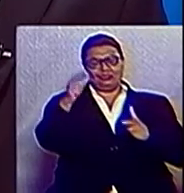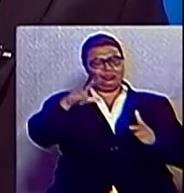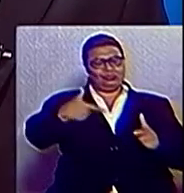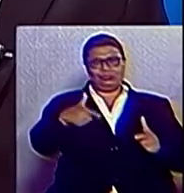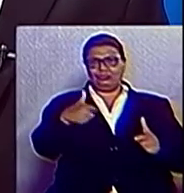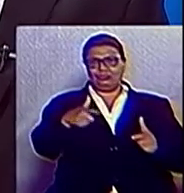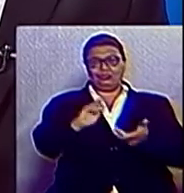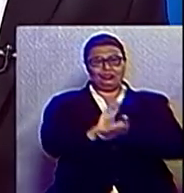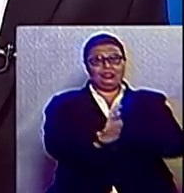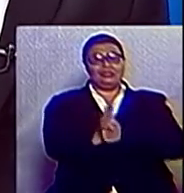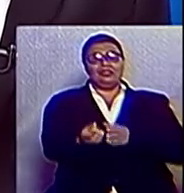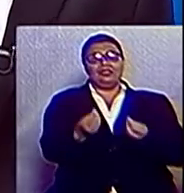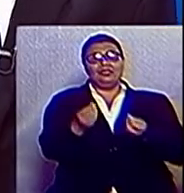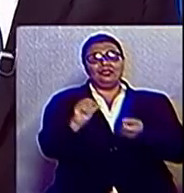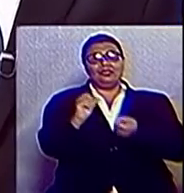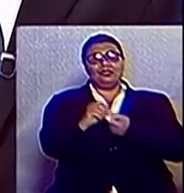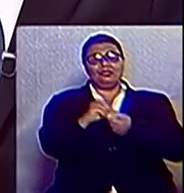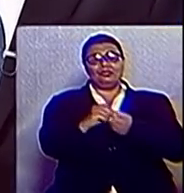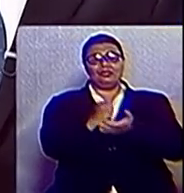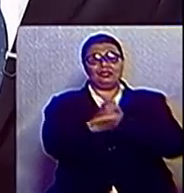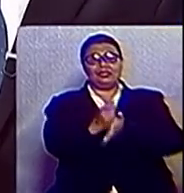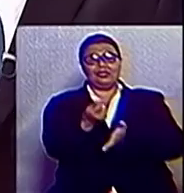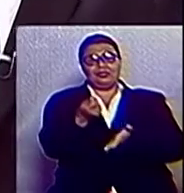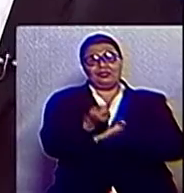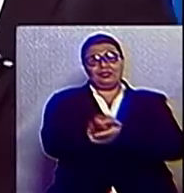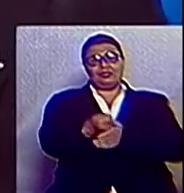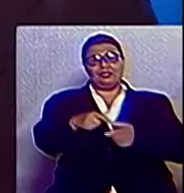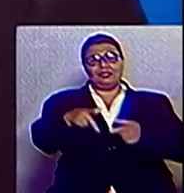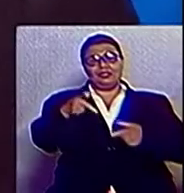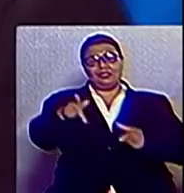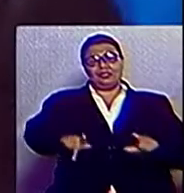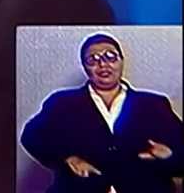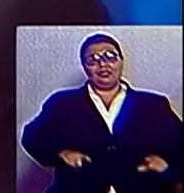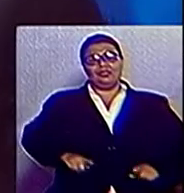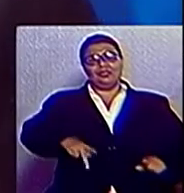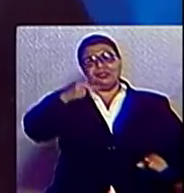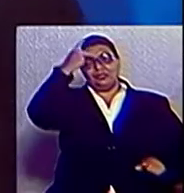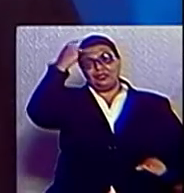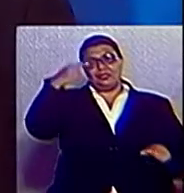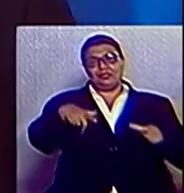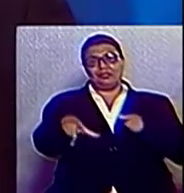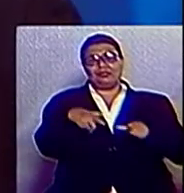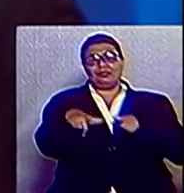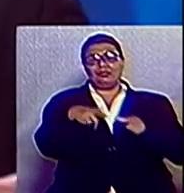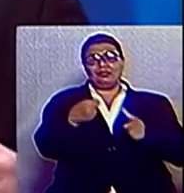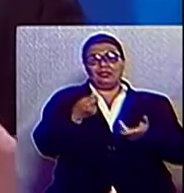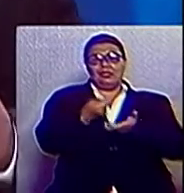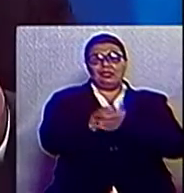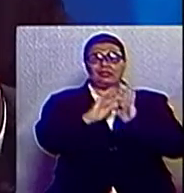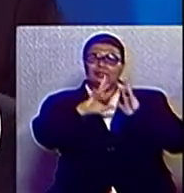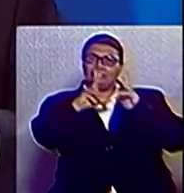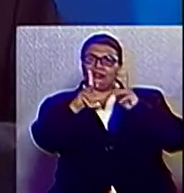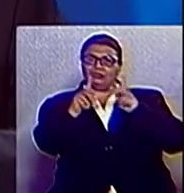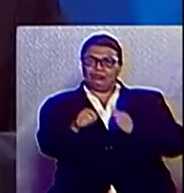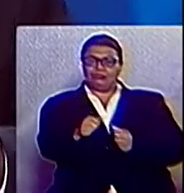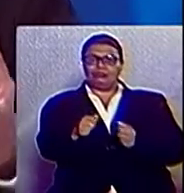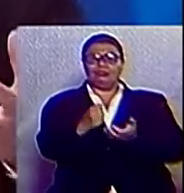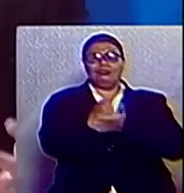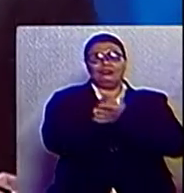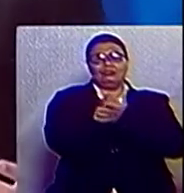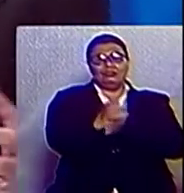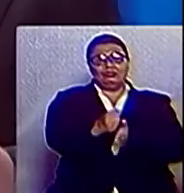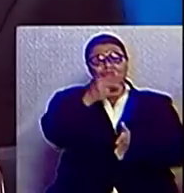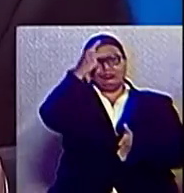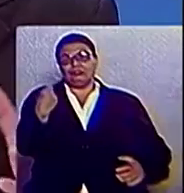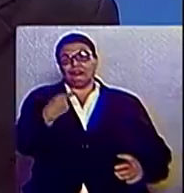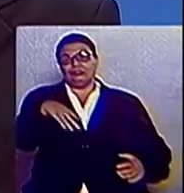capacidade de recompor o salário dos servidores. Nós reorganizamos a Prefeitura, pagamos todas as dívidas, estimulamos o servidor para voltar